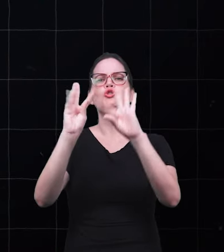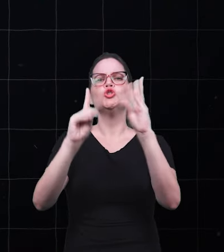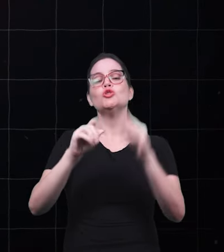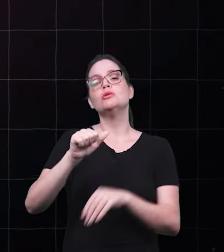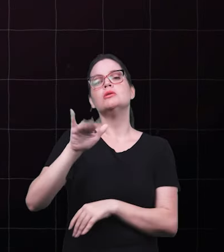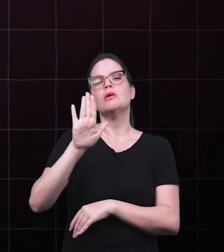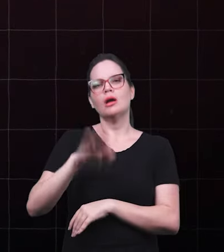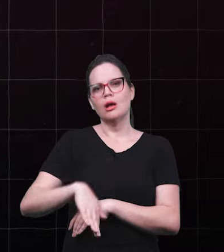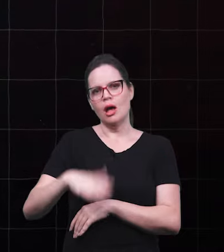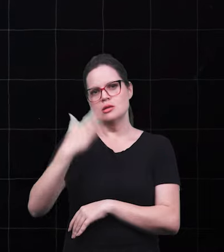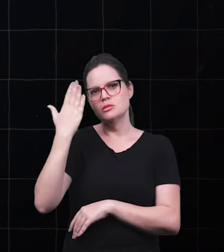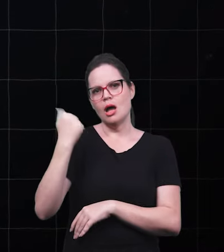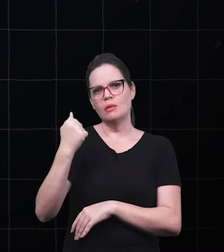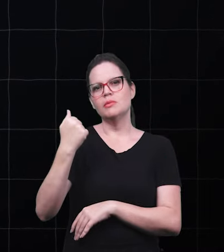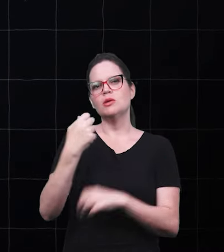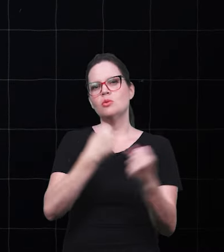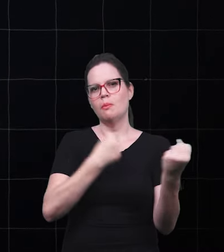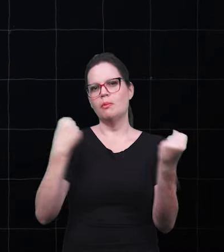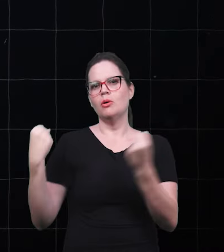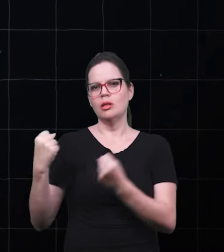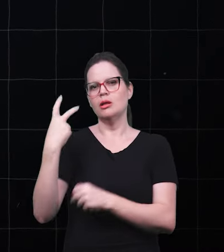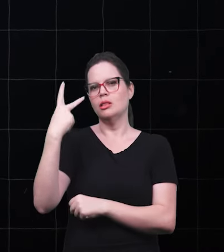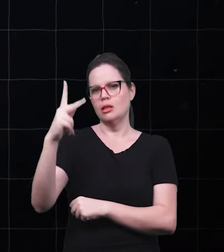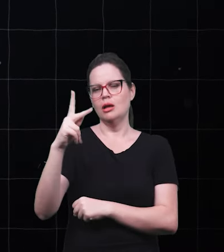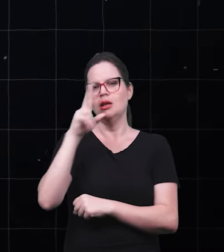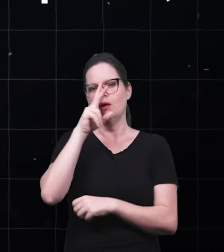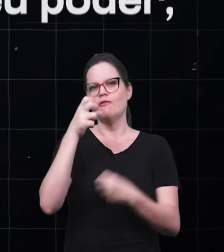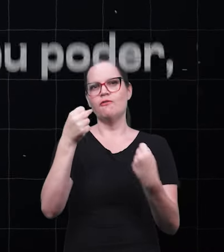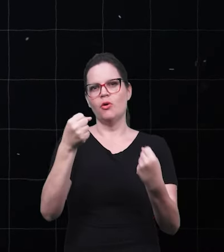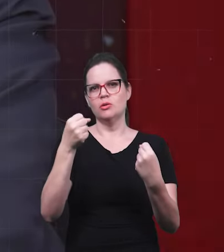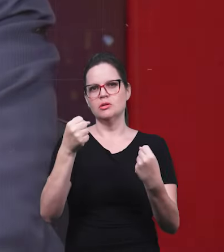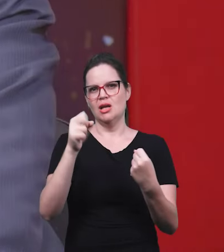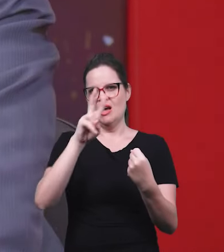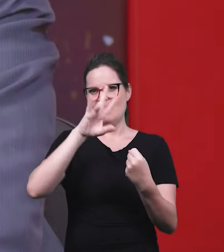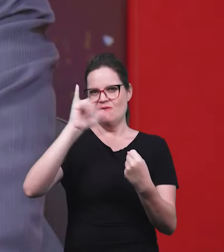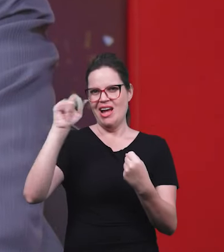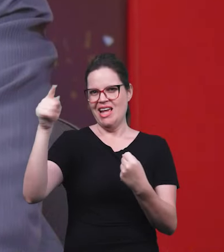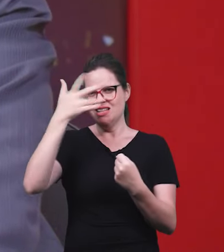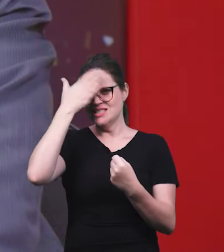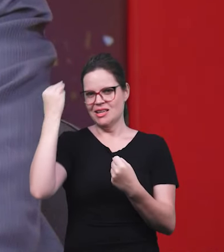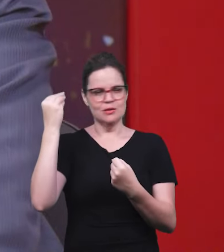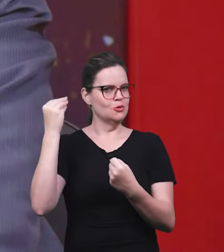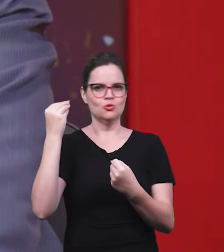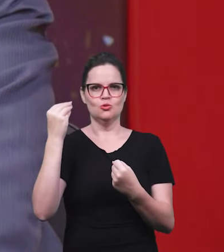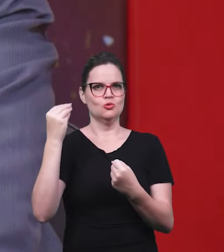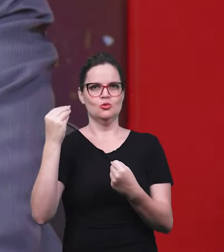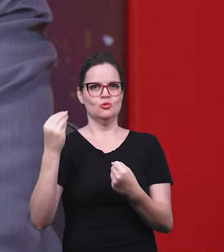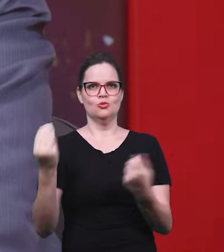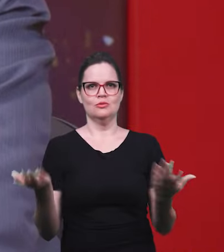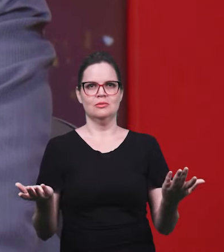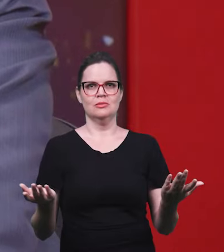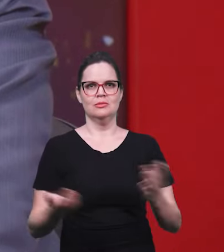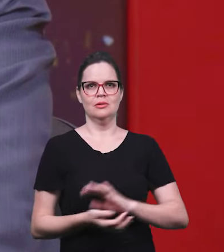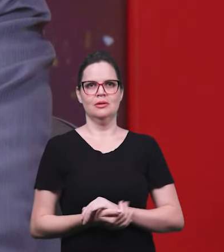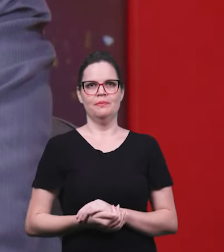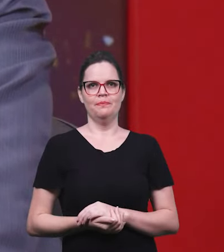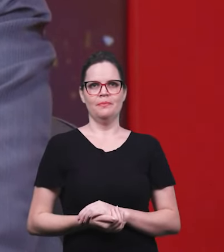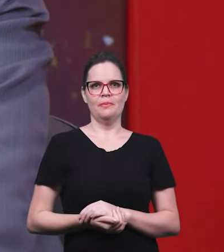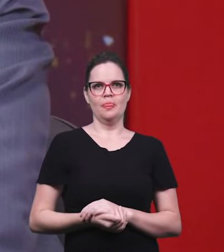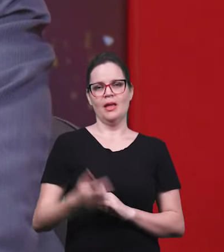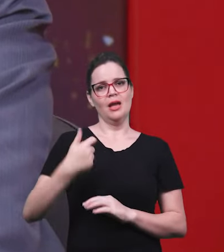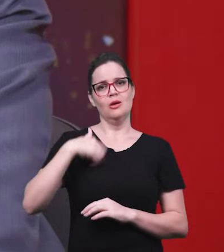suas forças e pela fortaleza do seu poder. Nenhuma faltará. Eu não tenho a menor ideia de quanto de energia